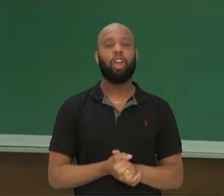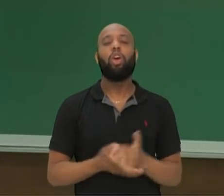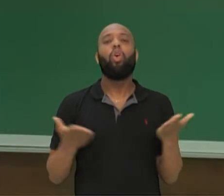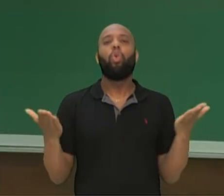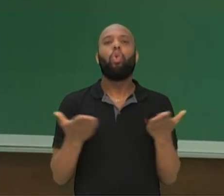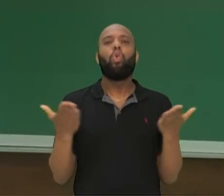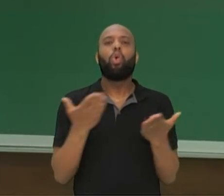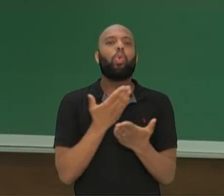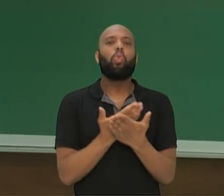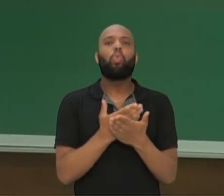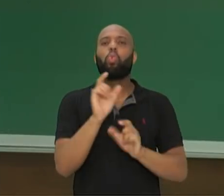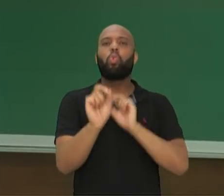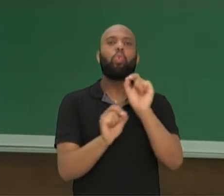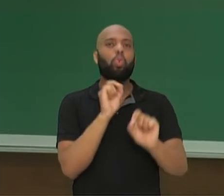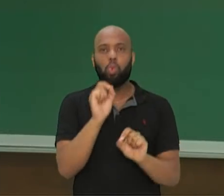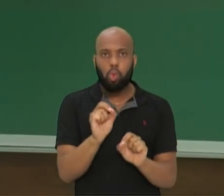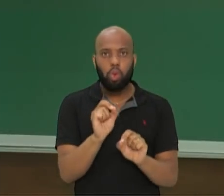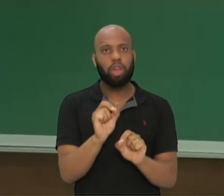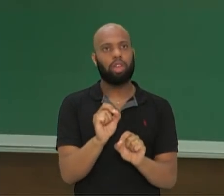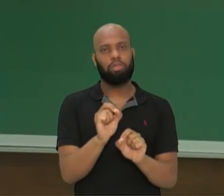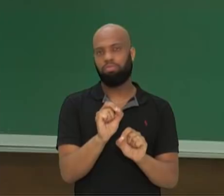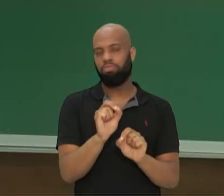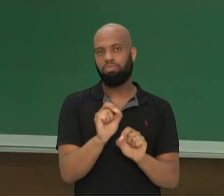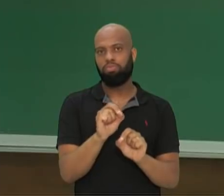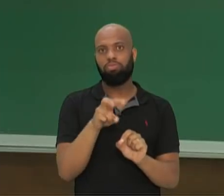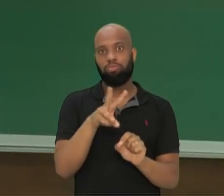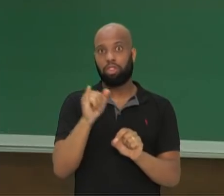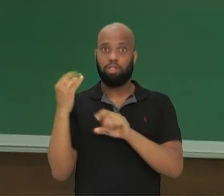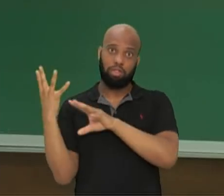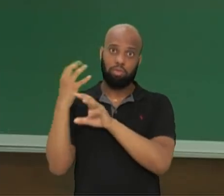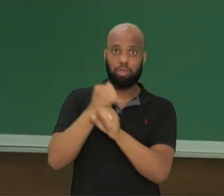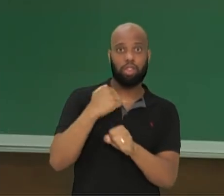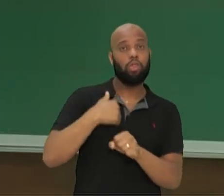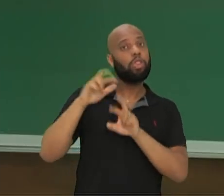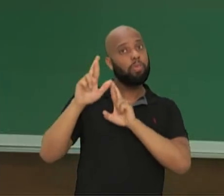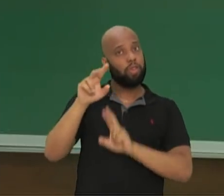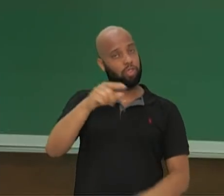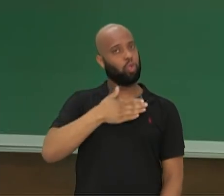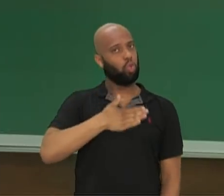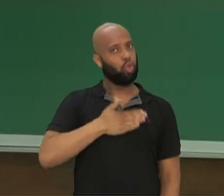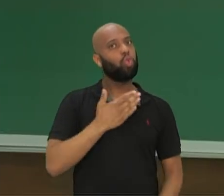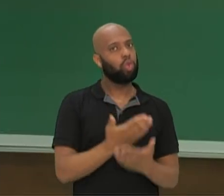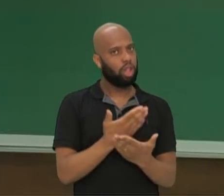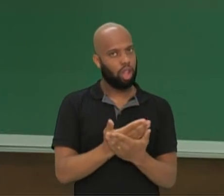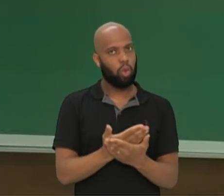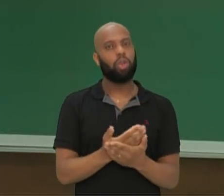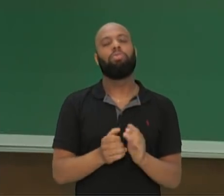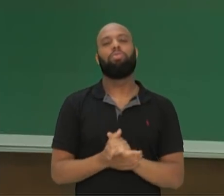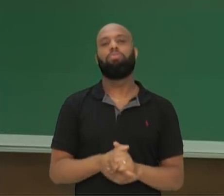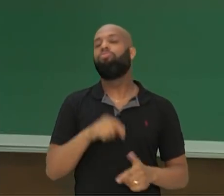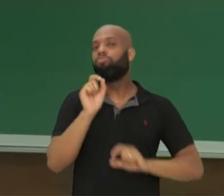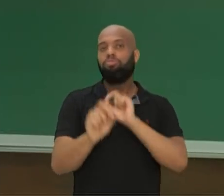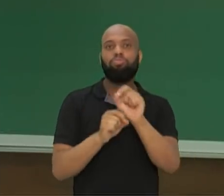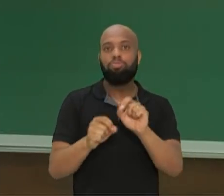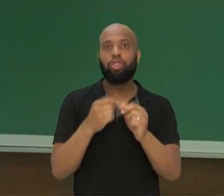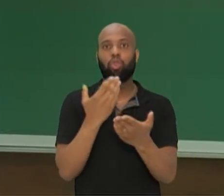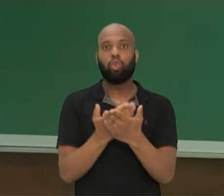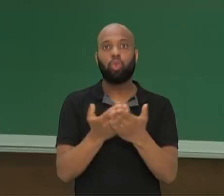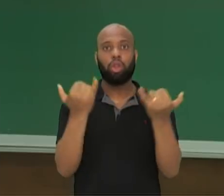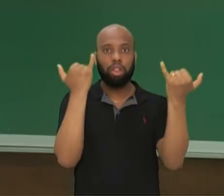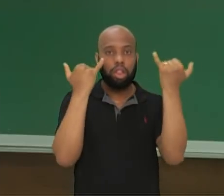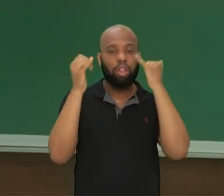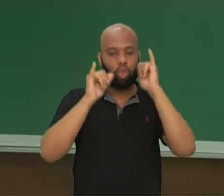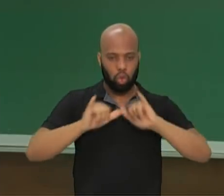Aqui, então, nós terminamos a nossa aula de hoje. Espero que tenham gostado, né? Vimos sobre a notícia, lemos